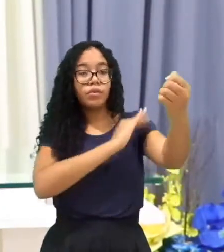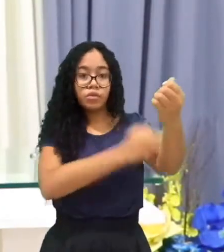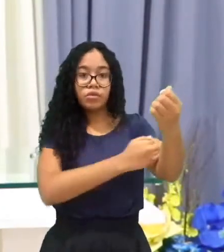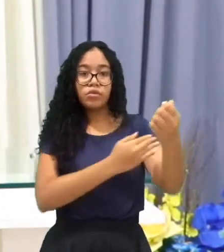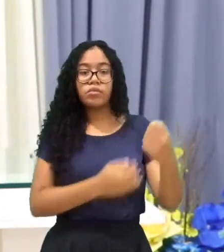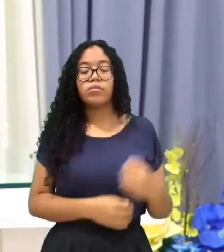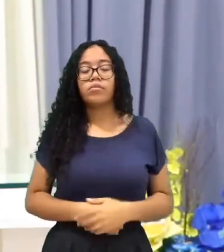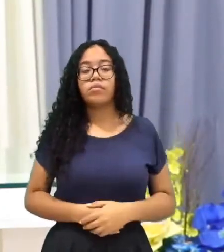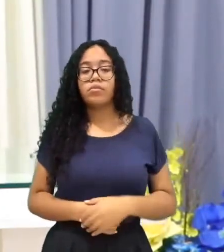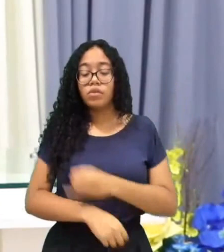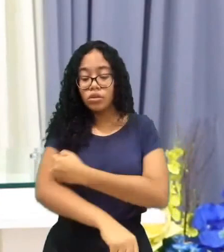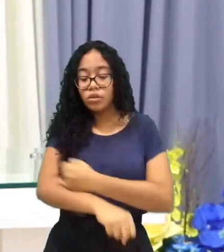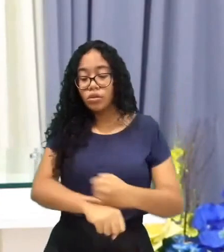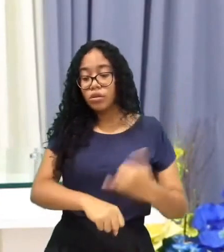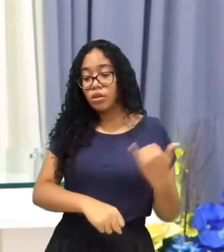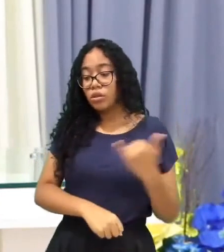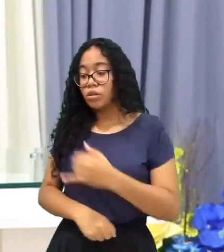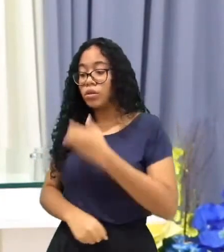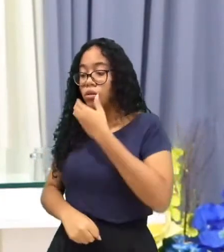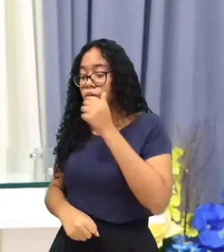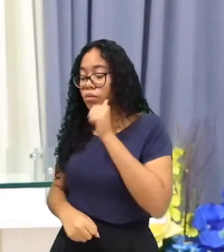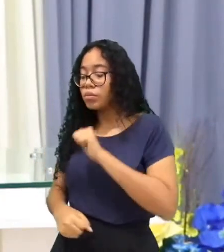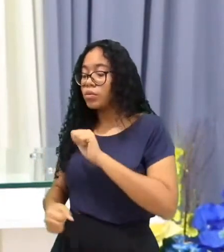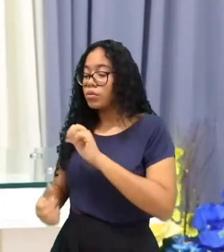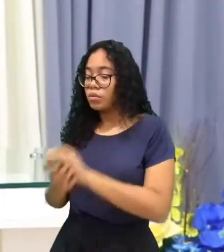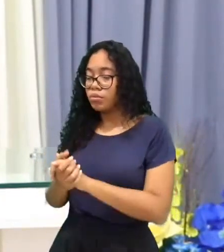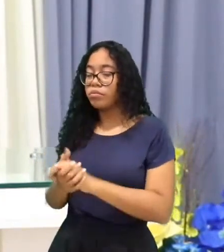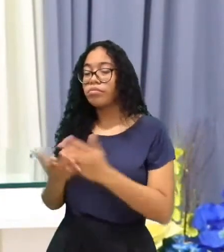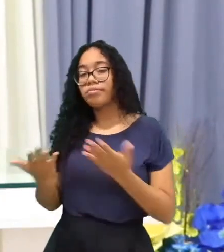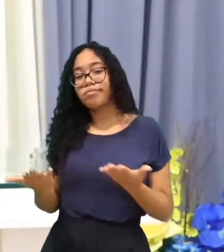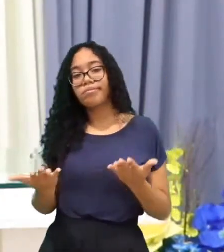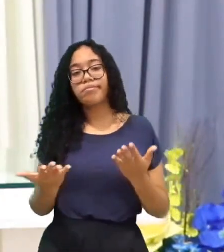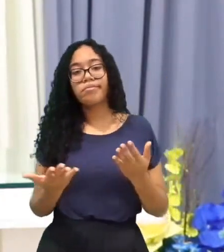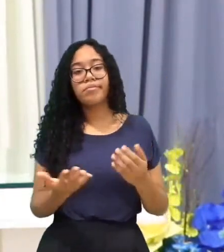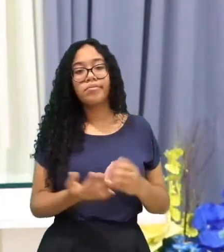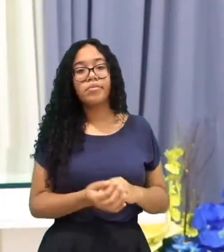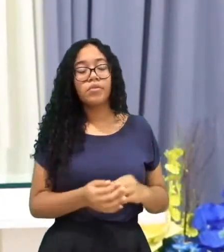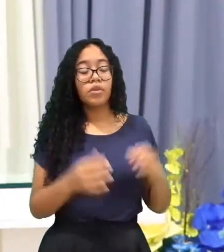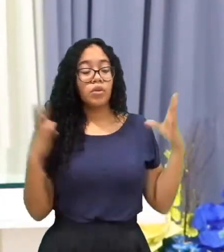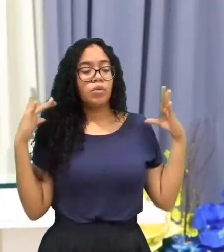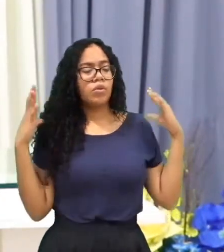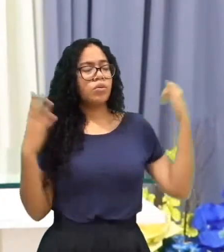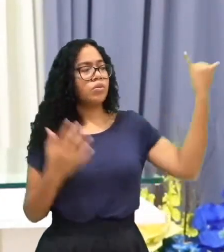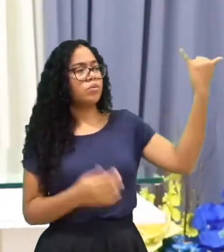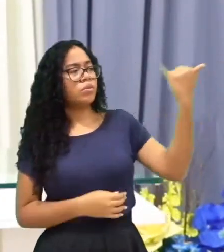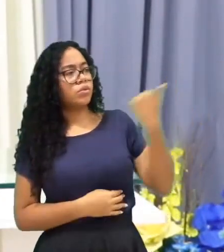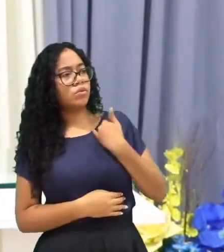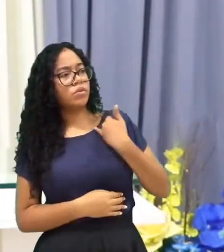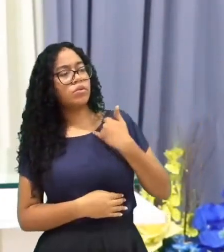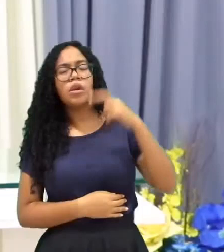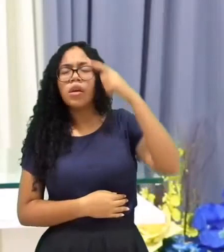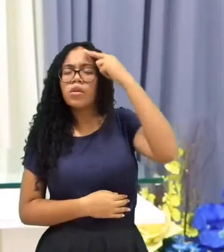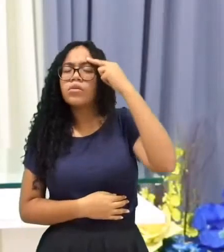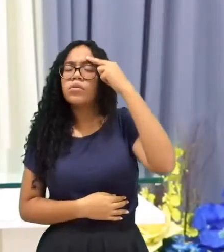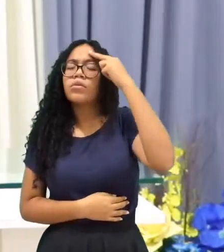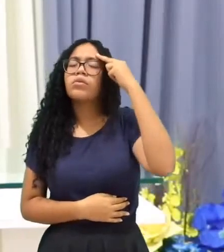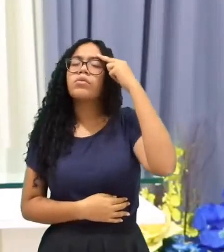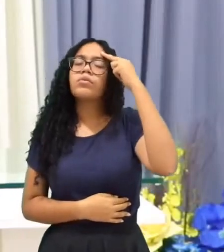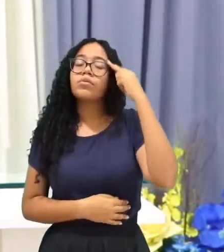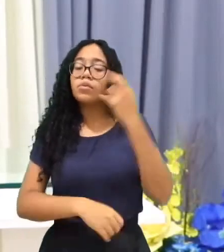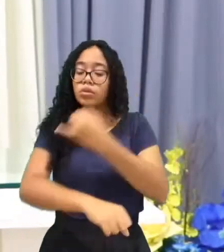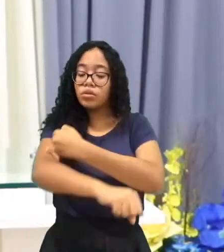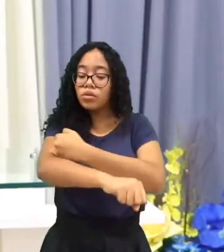para a esposa. Versículo 11. E disse-me o anjo de Deus, em sonho,